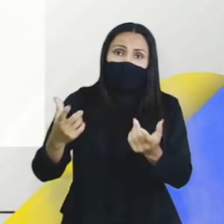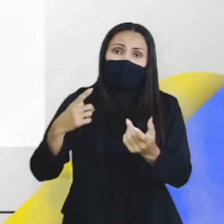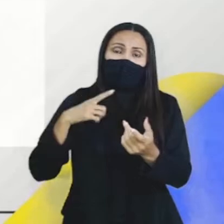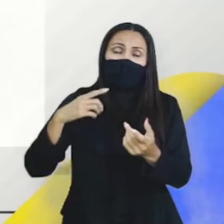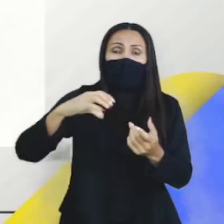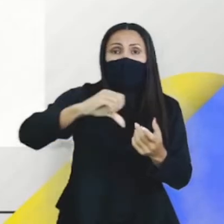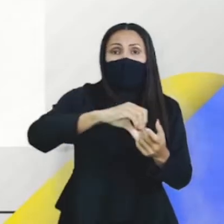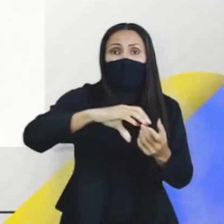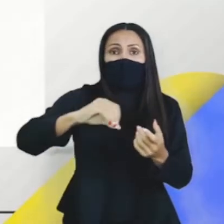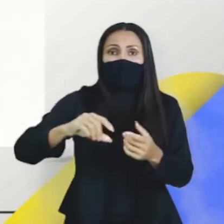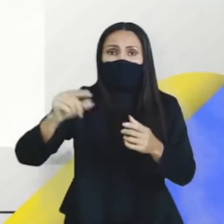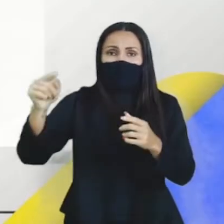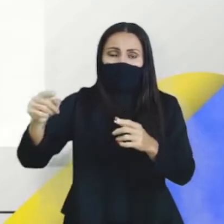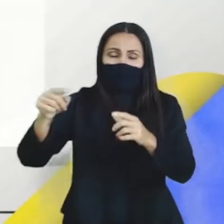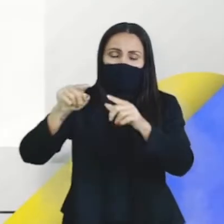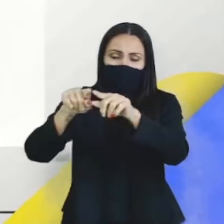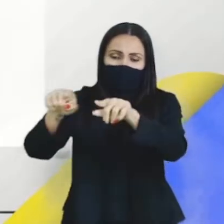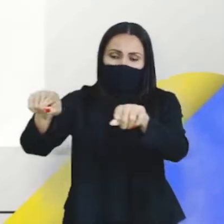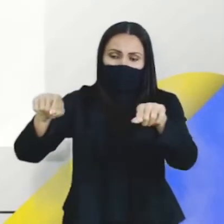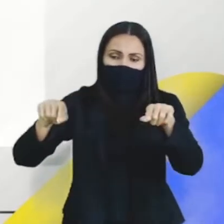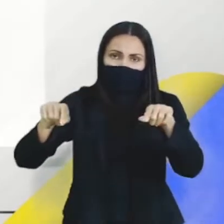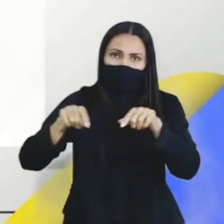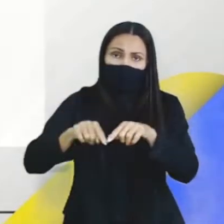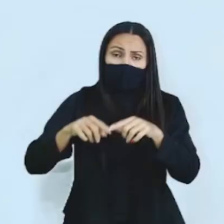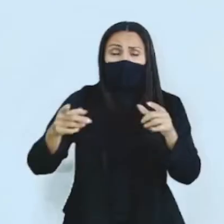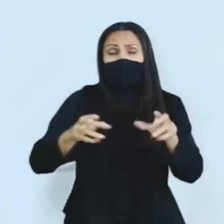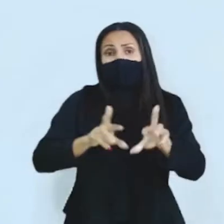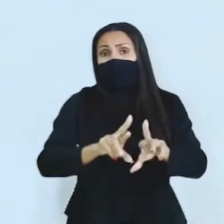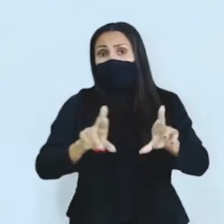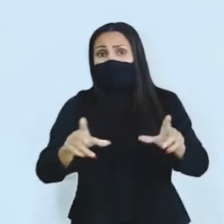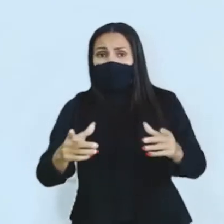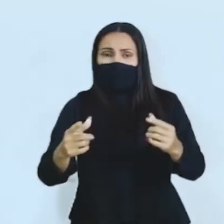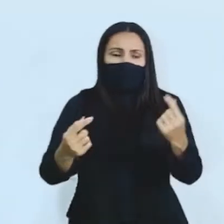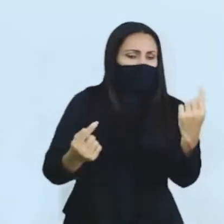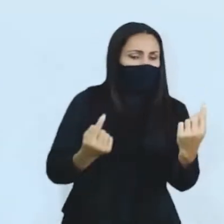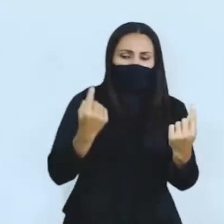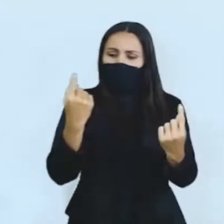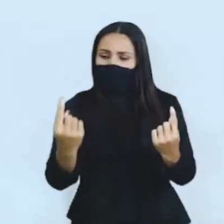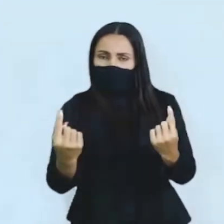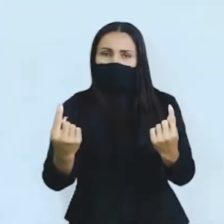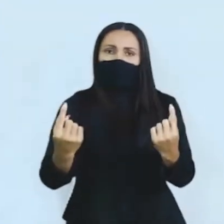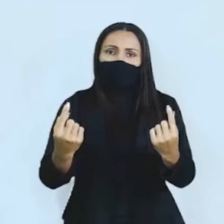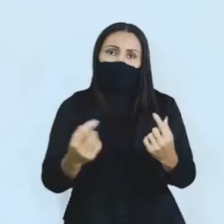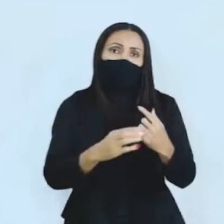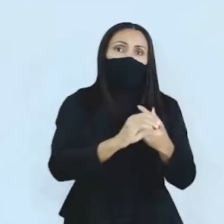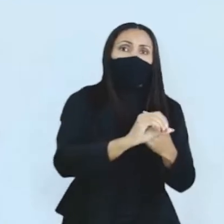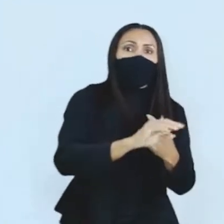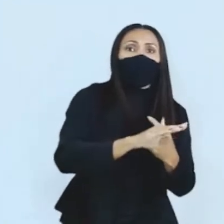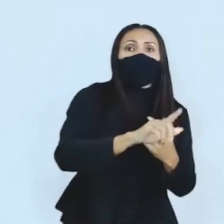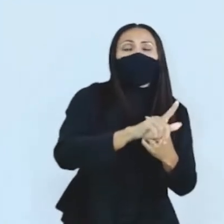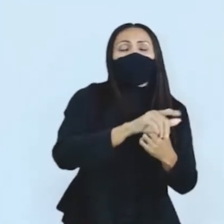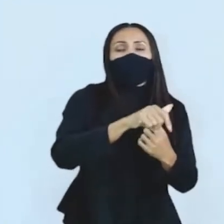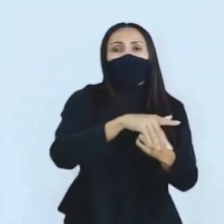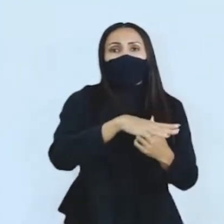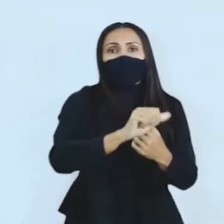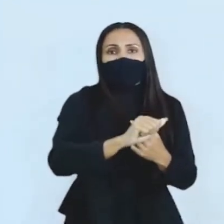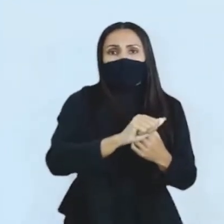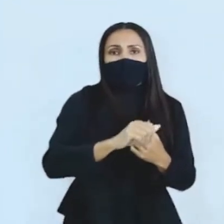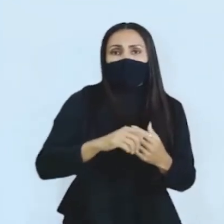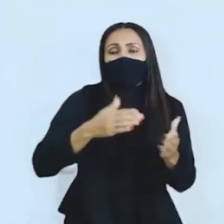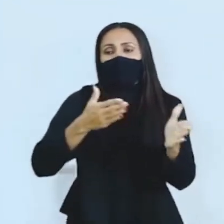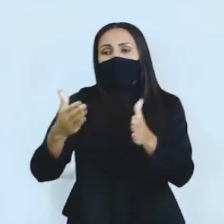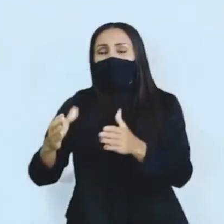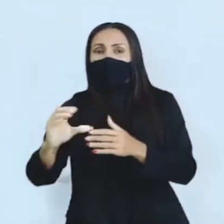90 graus no plano de projeção. Essa é a diferença entre uma perspectiva cilíndrica oblíqua e uma perspectiva